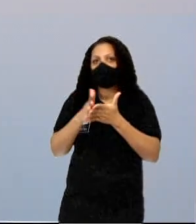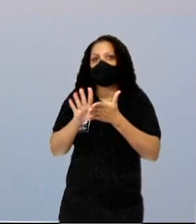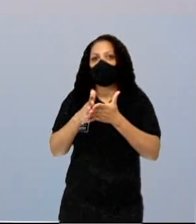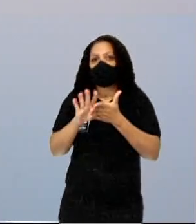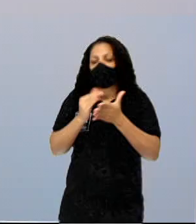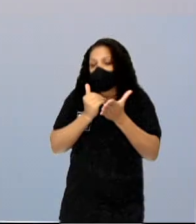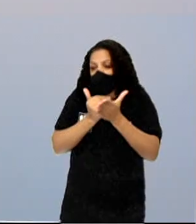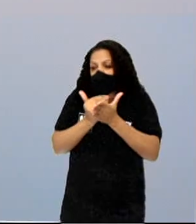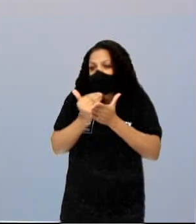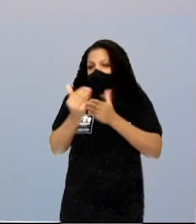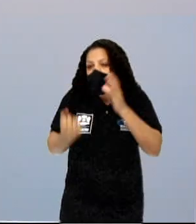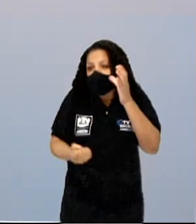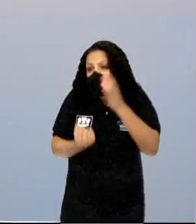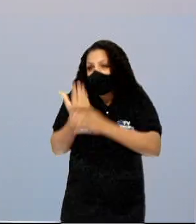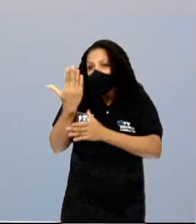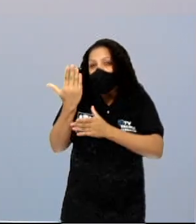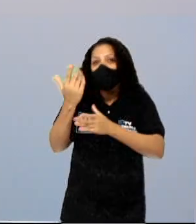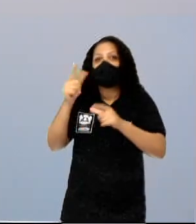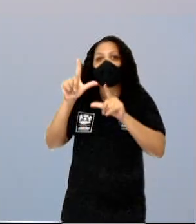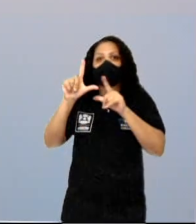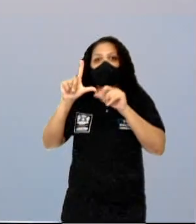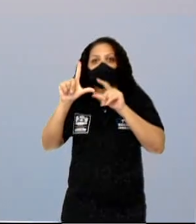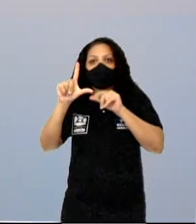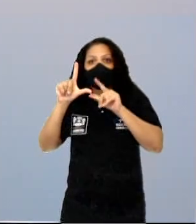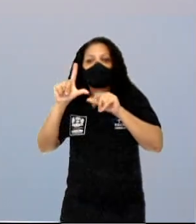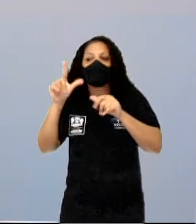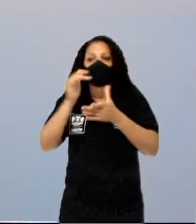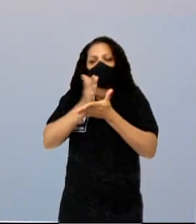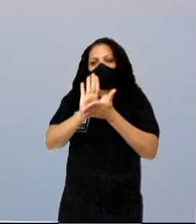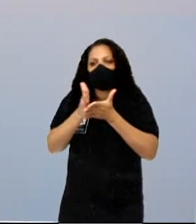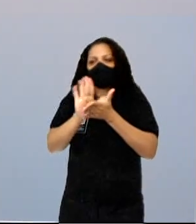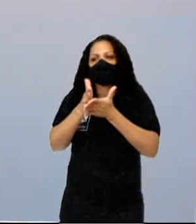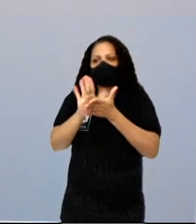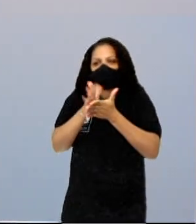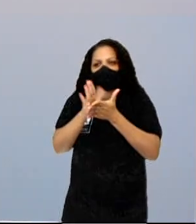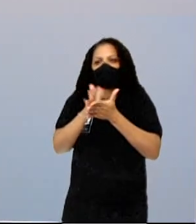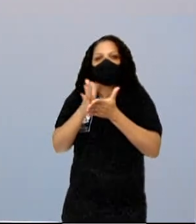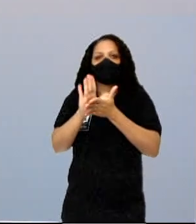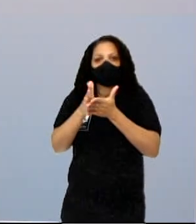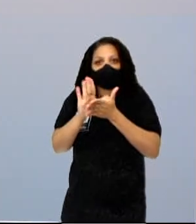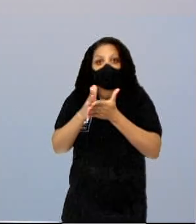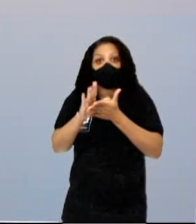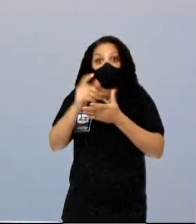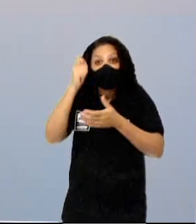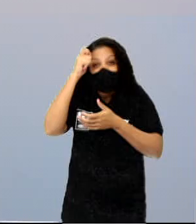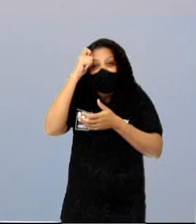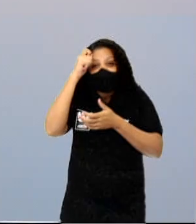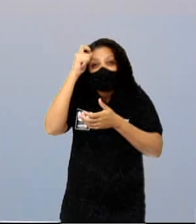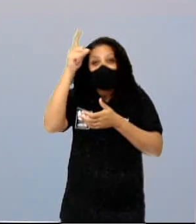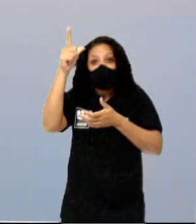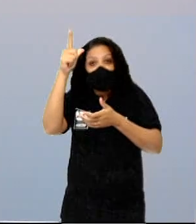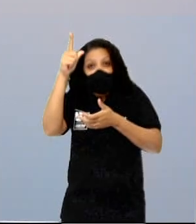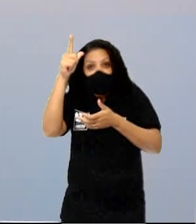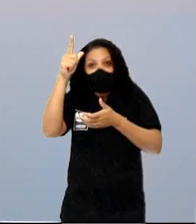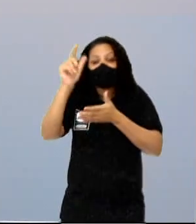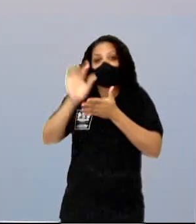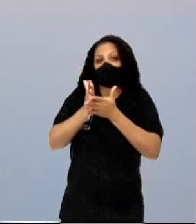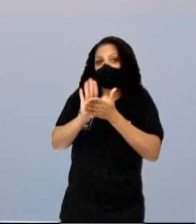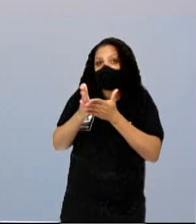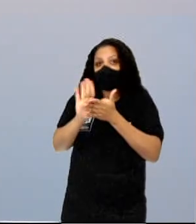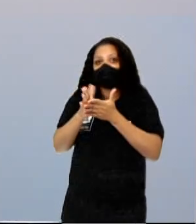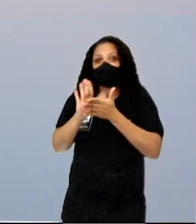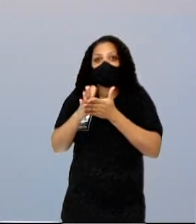compor sambas, compor letras de samba, onde a ideia do sambista visto como um malandro, um vagabundo,